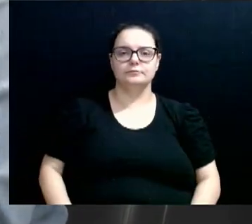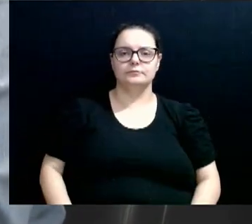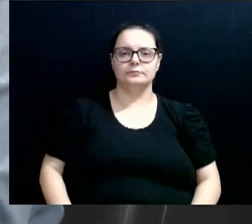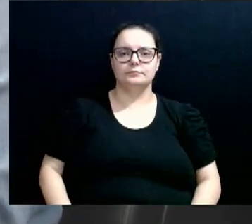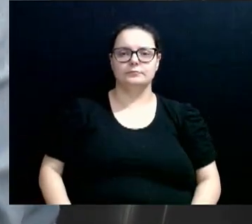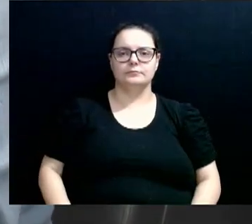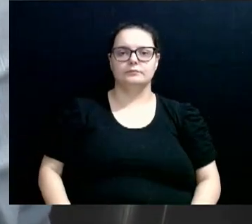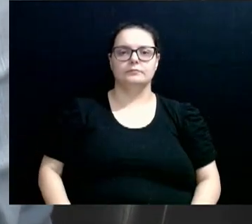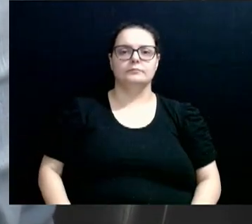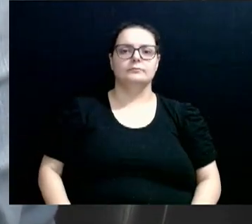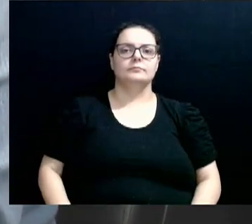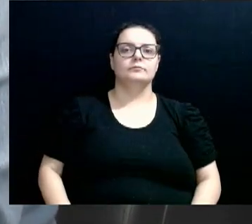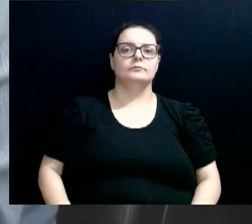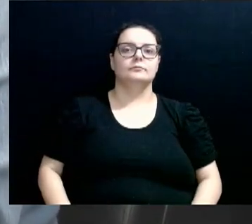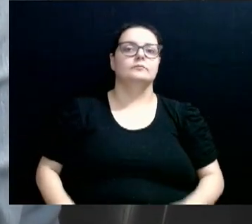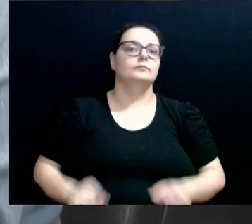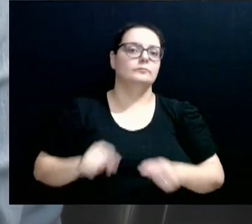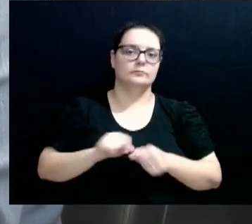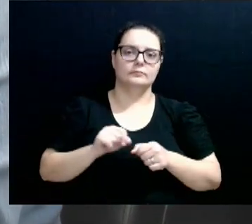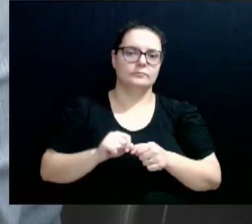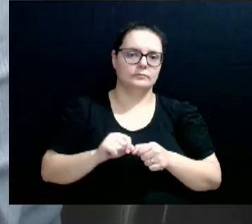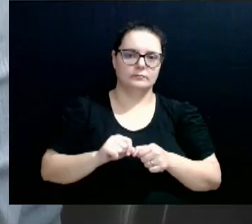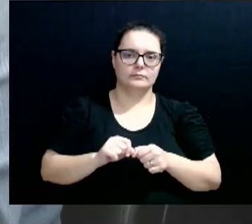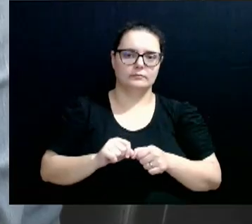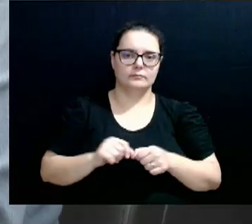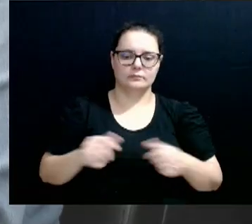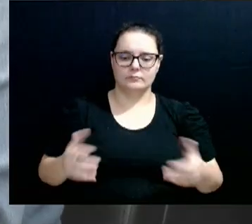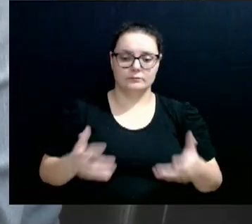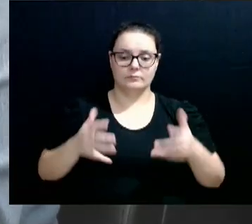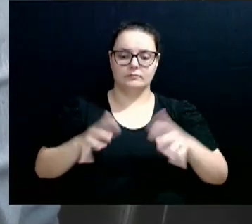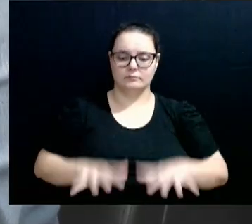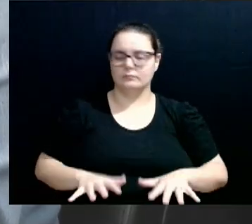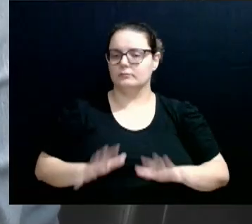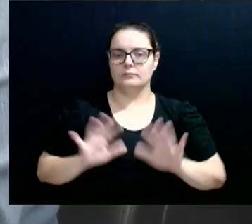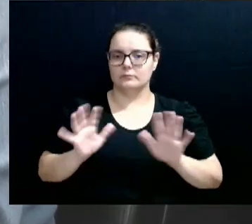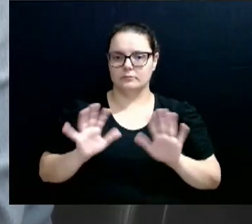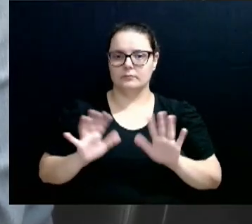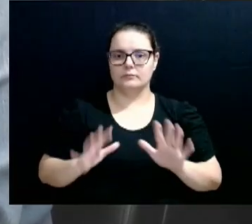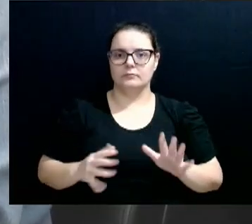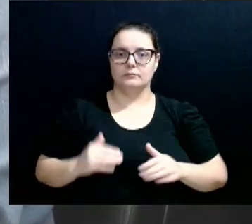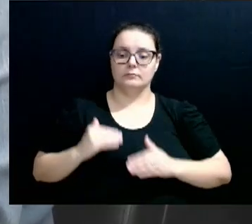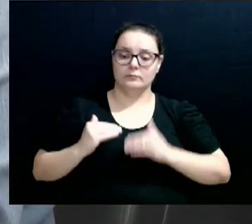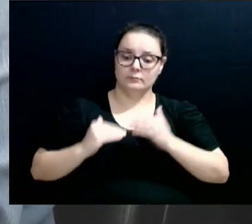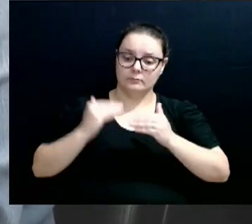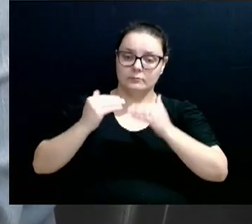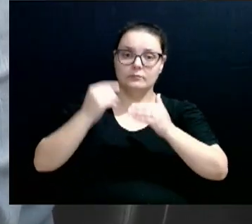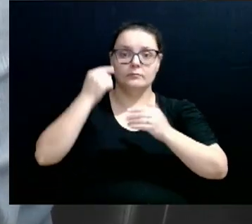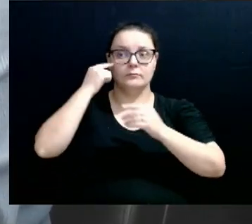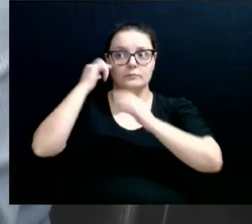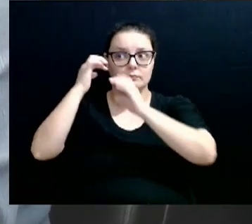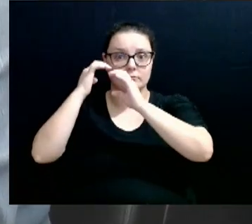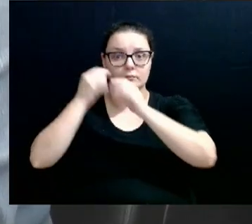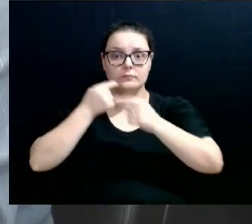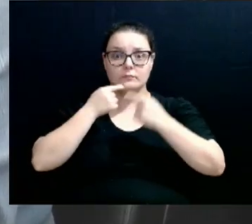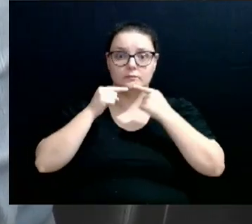se desestimulasse, não se trata disso, mas era de formar uma consciência um pouco mais crítica, né?